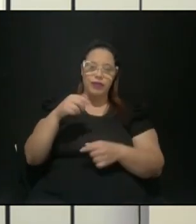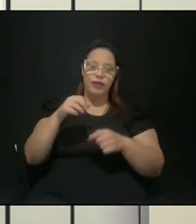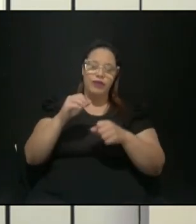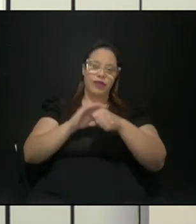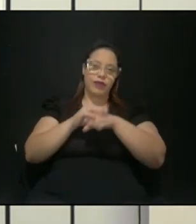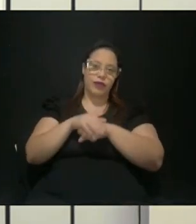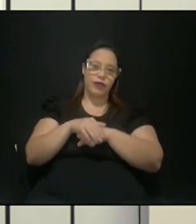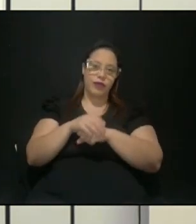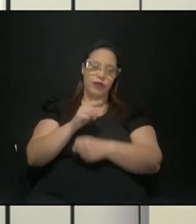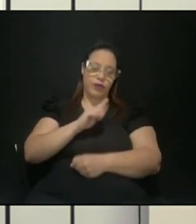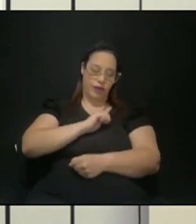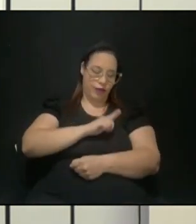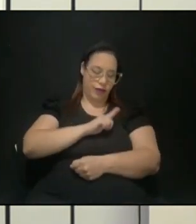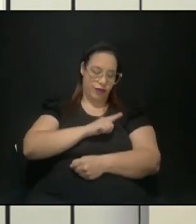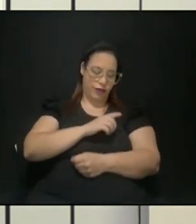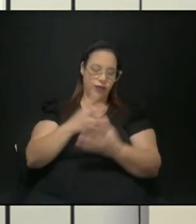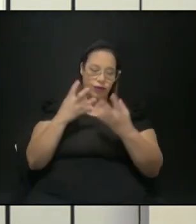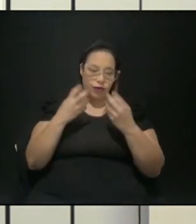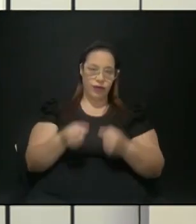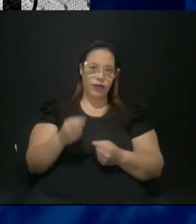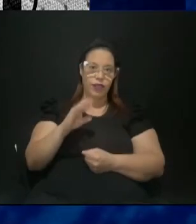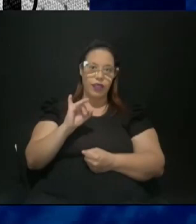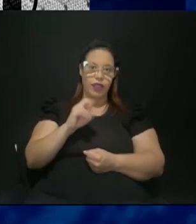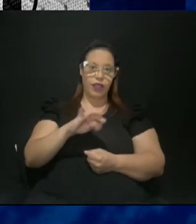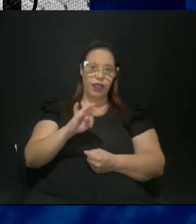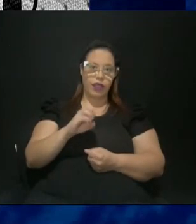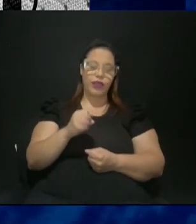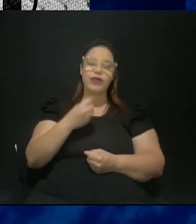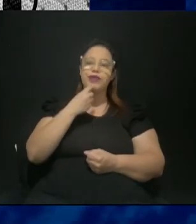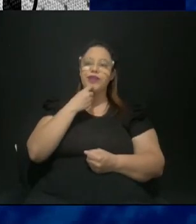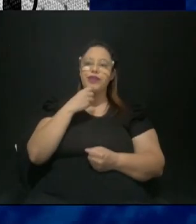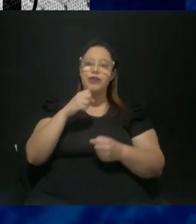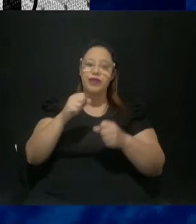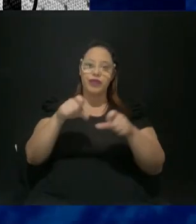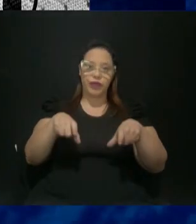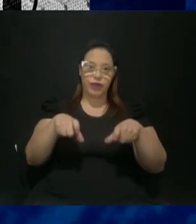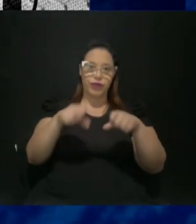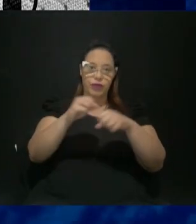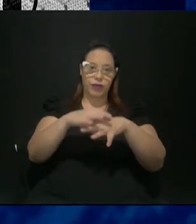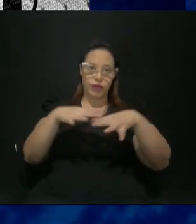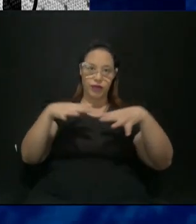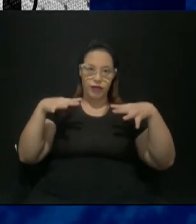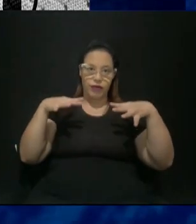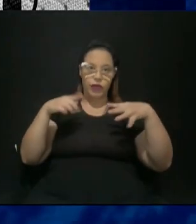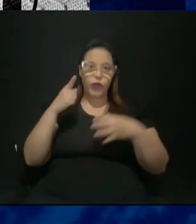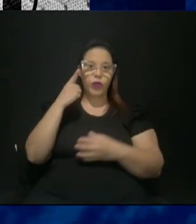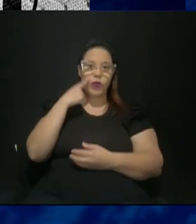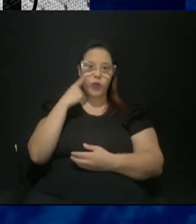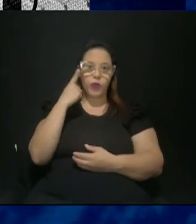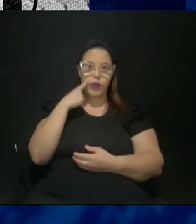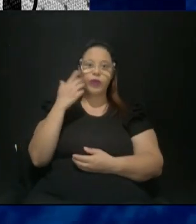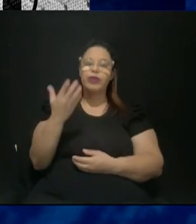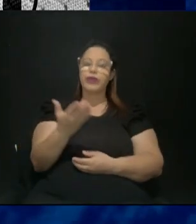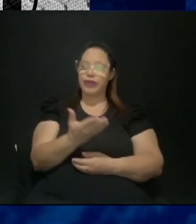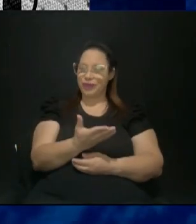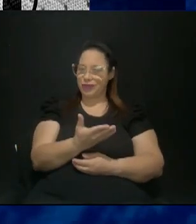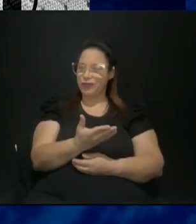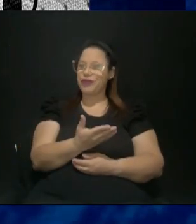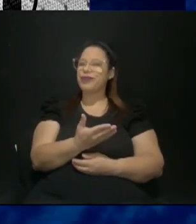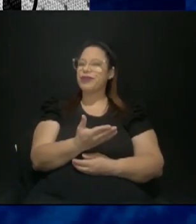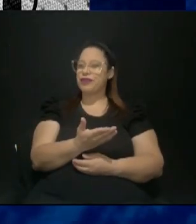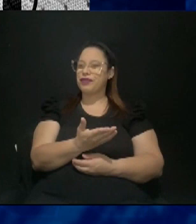Guarani recebe o Santos, aqui em Campinas, no estádio Brinco de Ouro. Você vê o confronto aí na sua tela. O Bugre, que vem